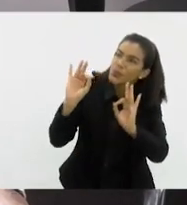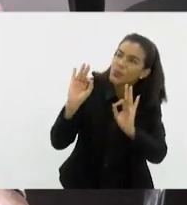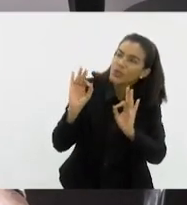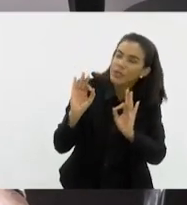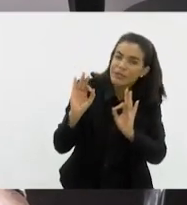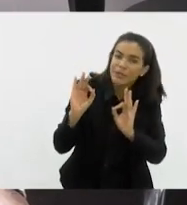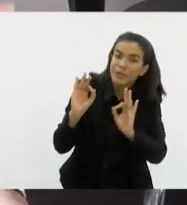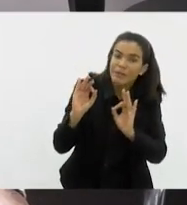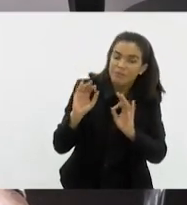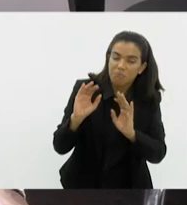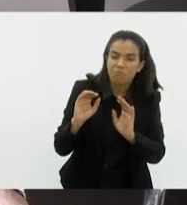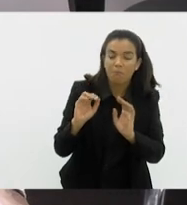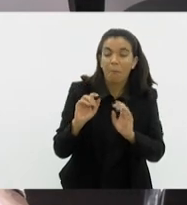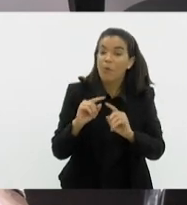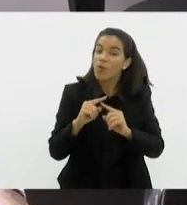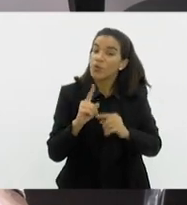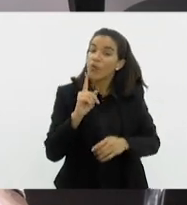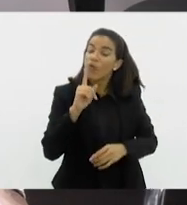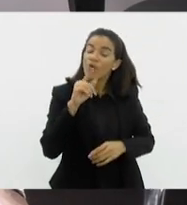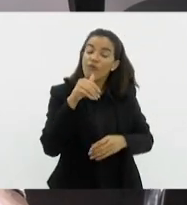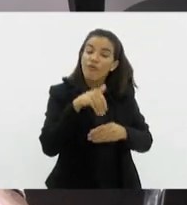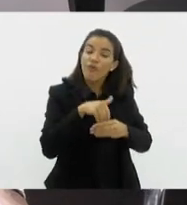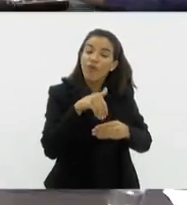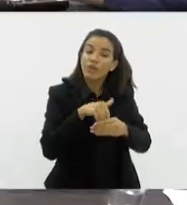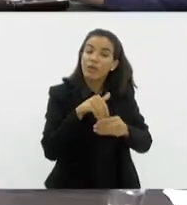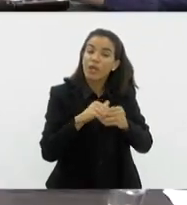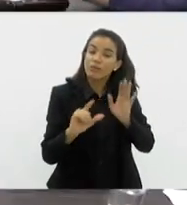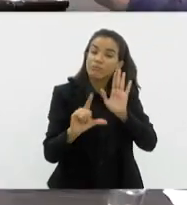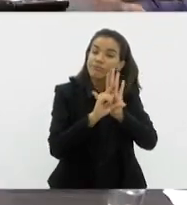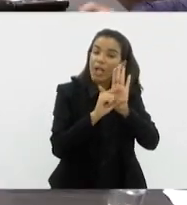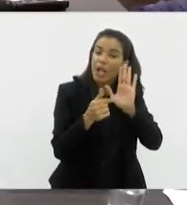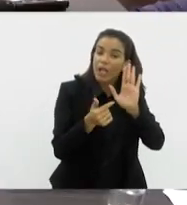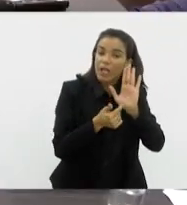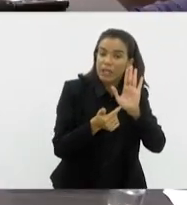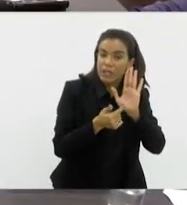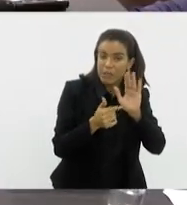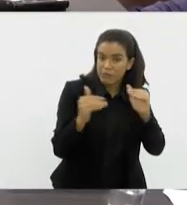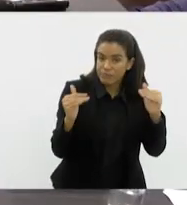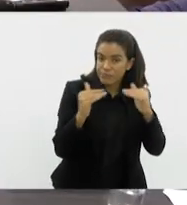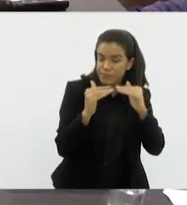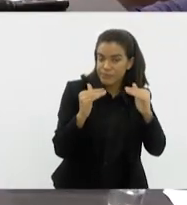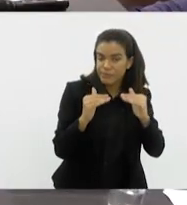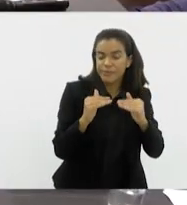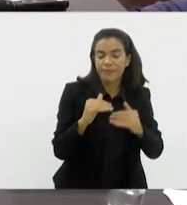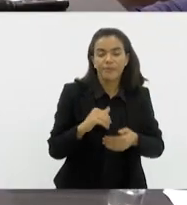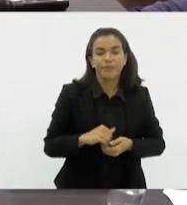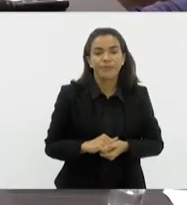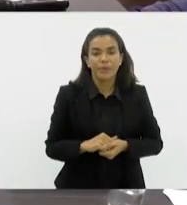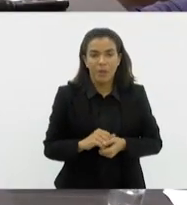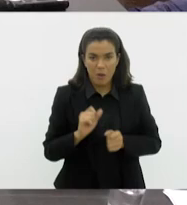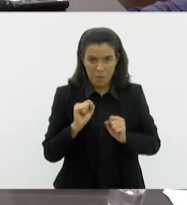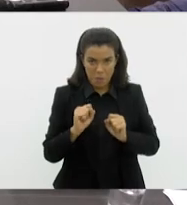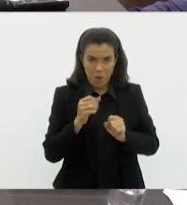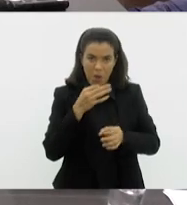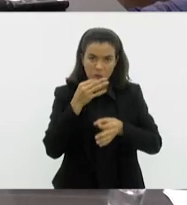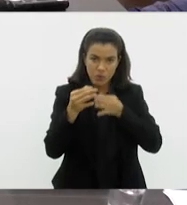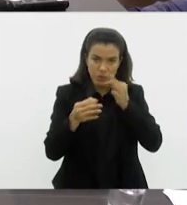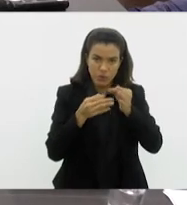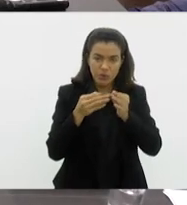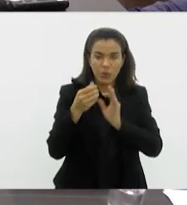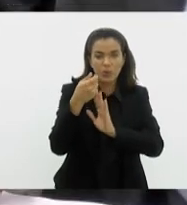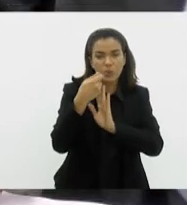Foi forma, só isso. Perfeito. Senhor presidente. Deputado Cozolino. Me permite uma pequena sugestão de texto na ementa?